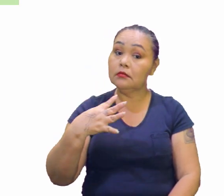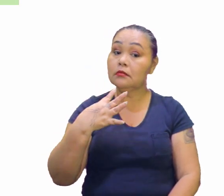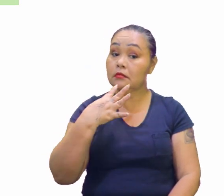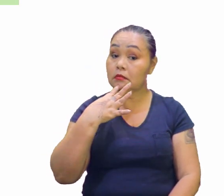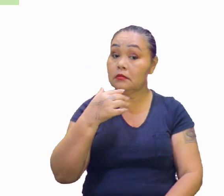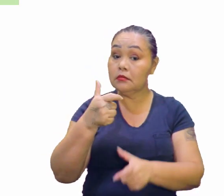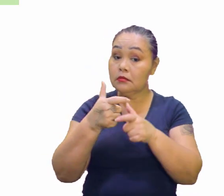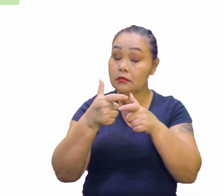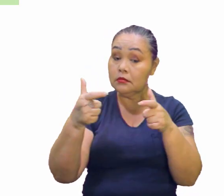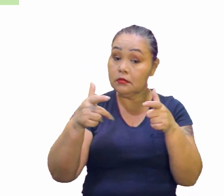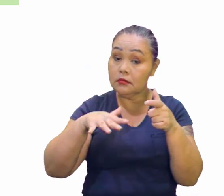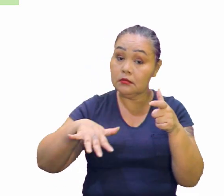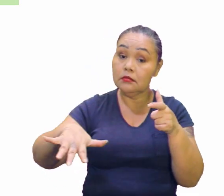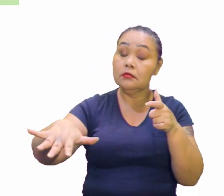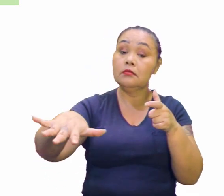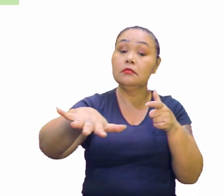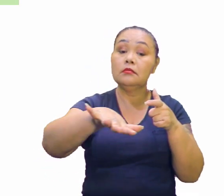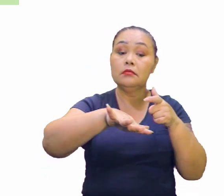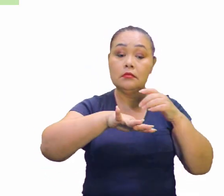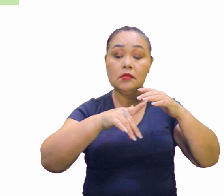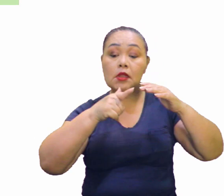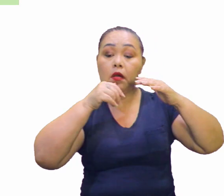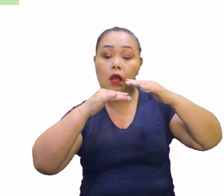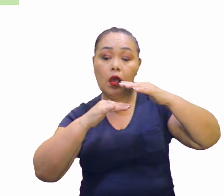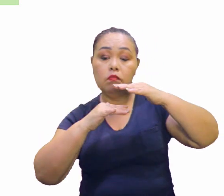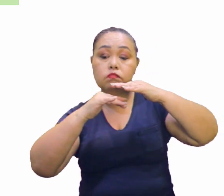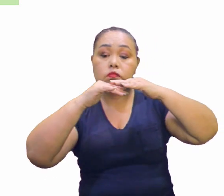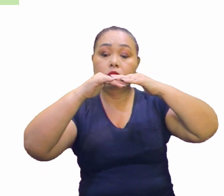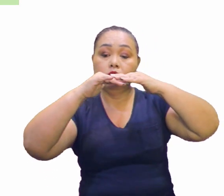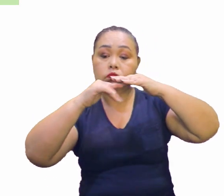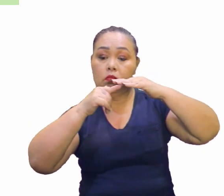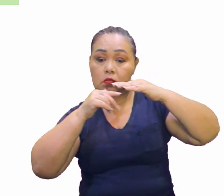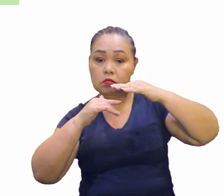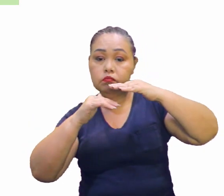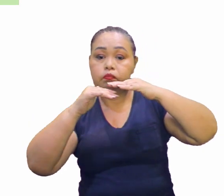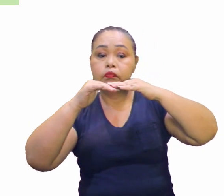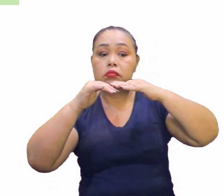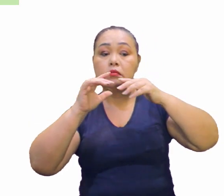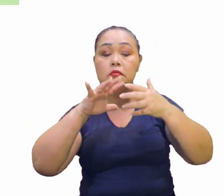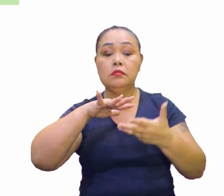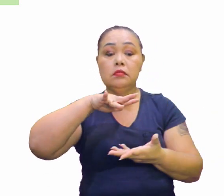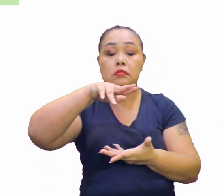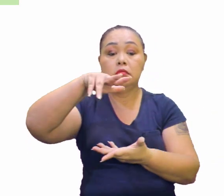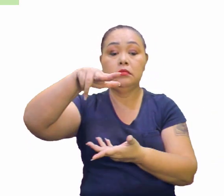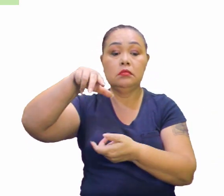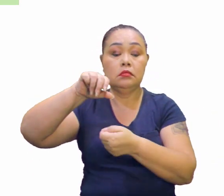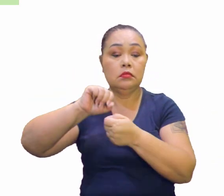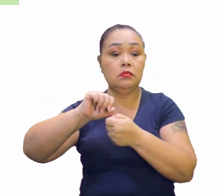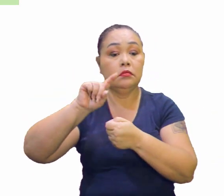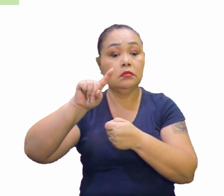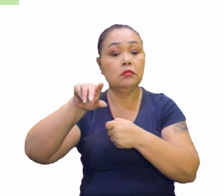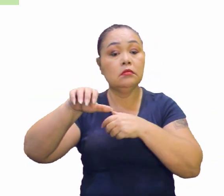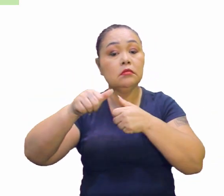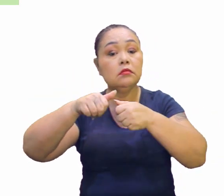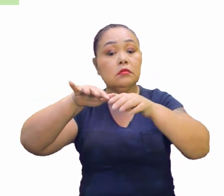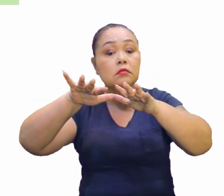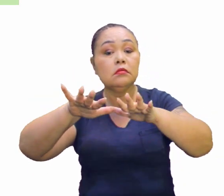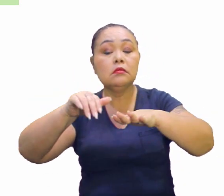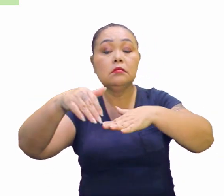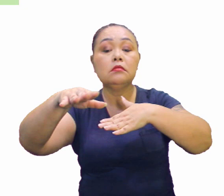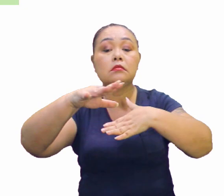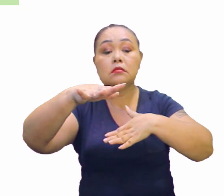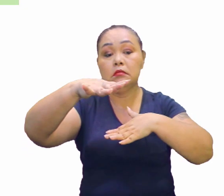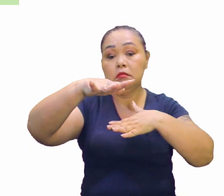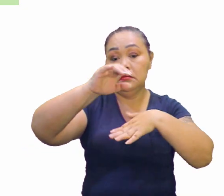É conhecido por ser a maior área inundável do planeta Terra e ocupa